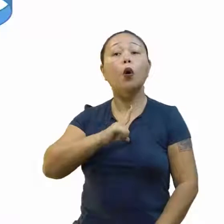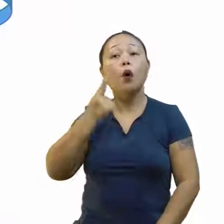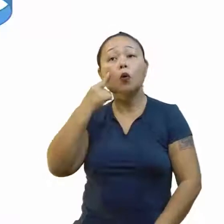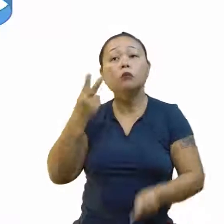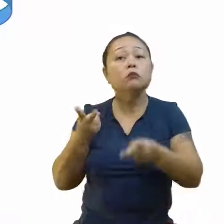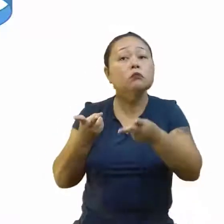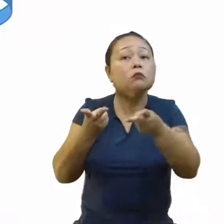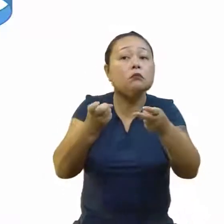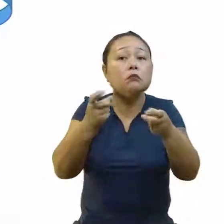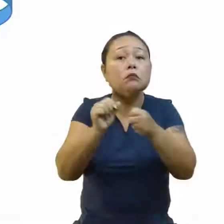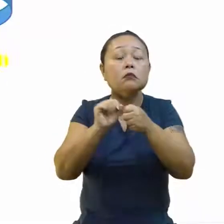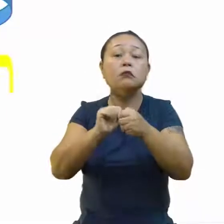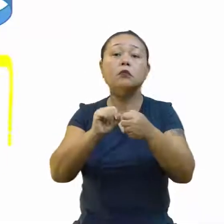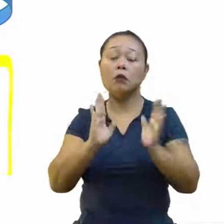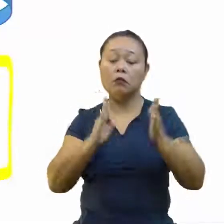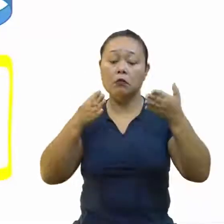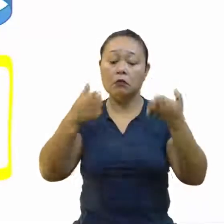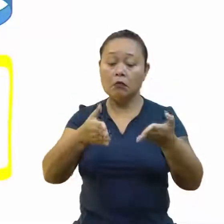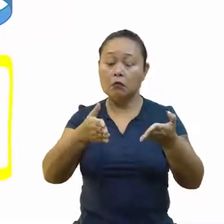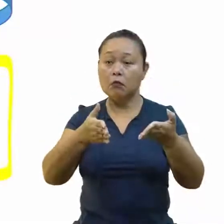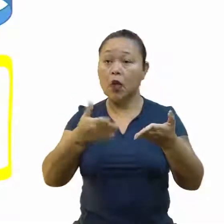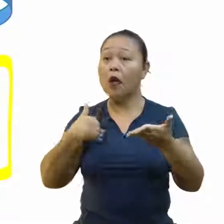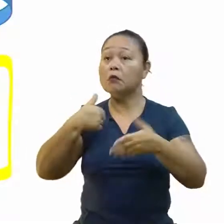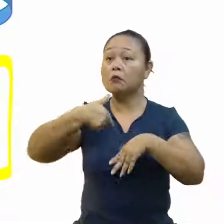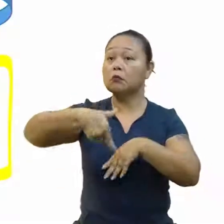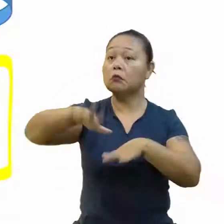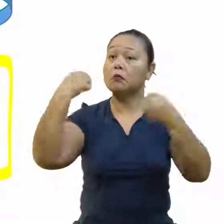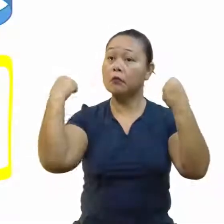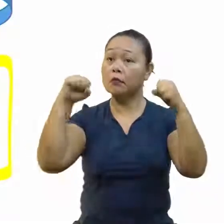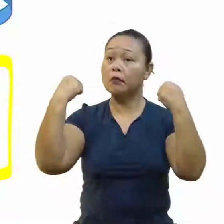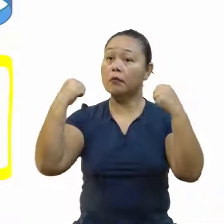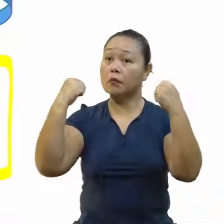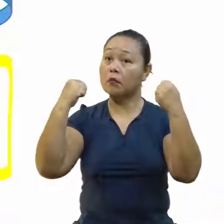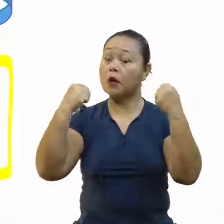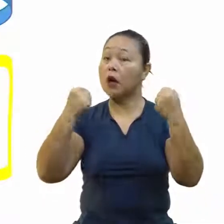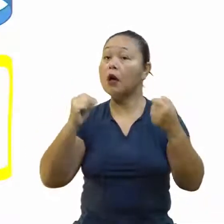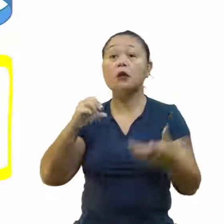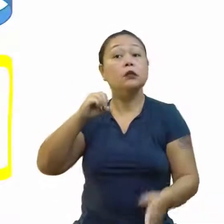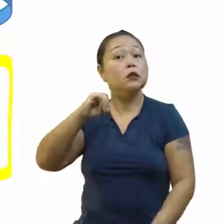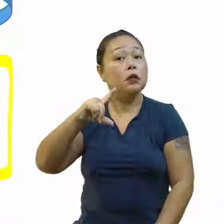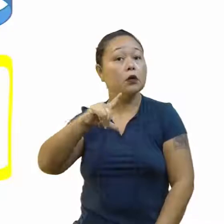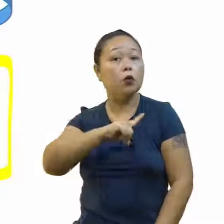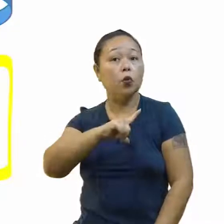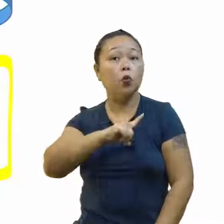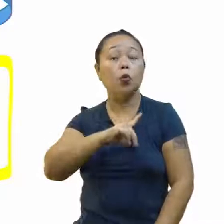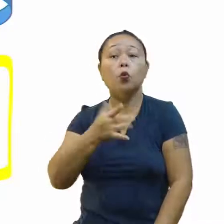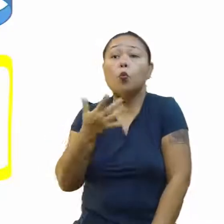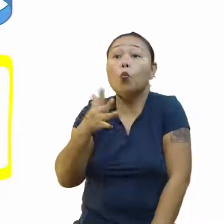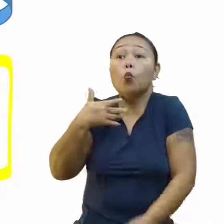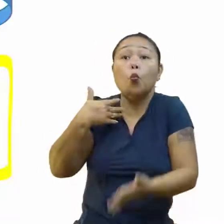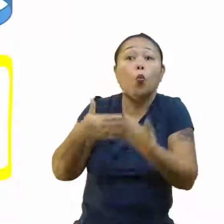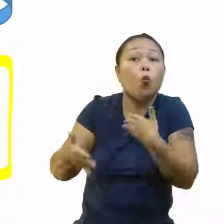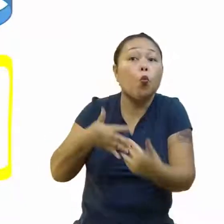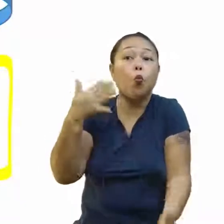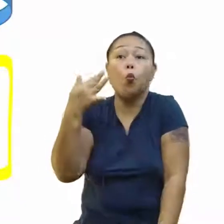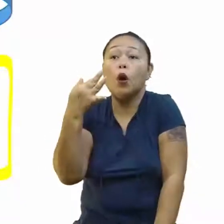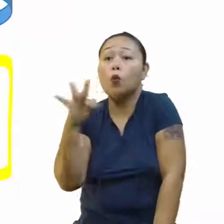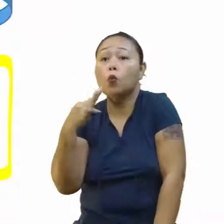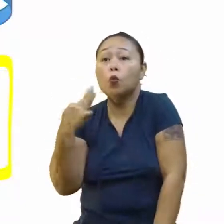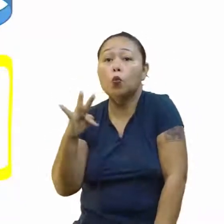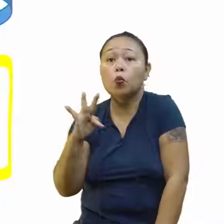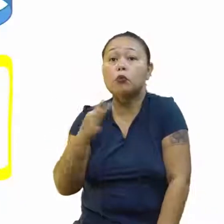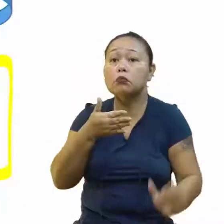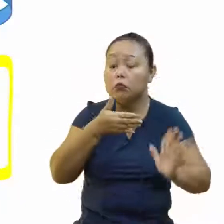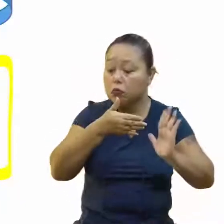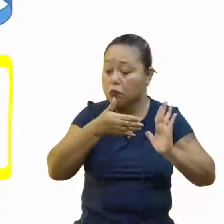observar? Principalmente na atividade física, que se eu tiver qualquer dor, durante o período que eu tiver